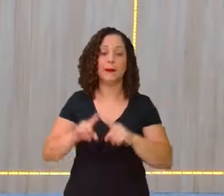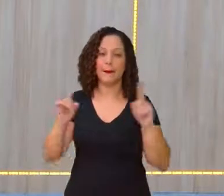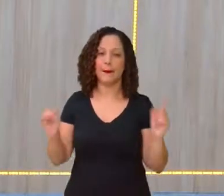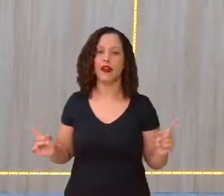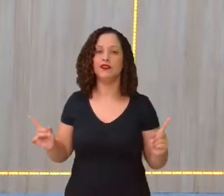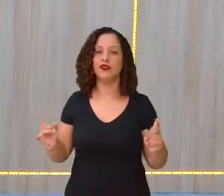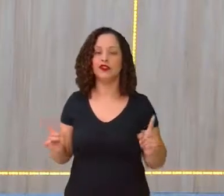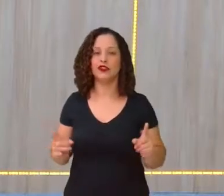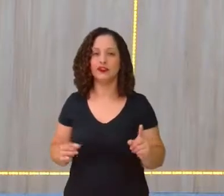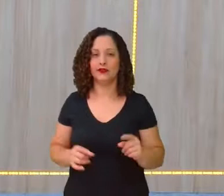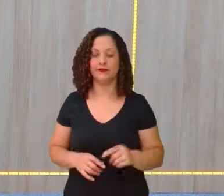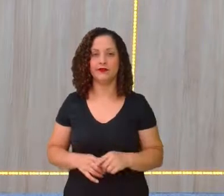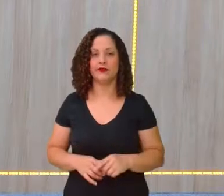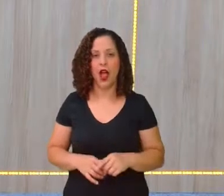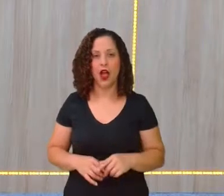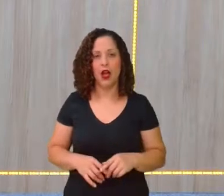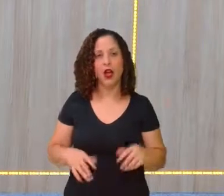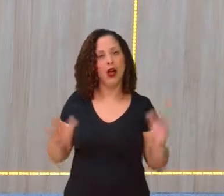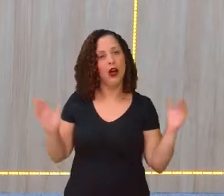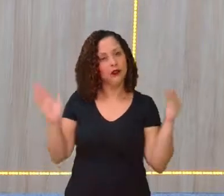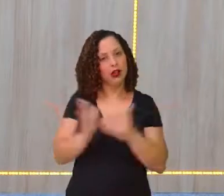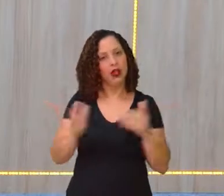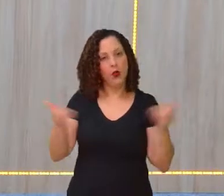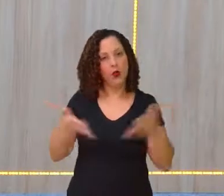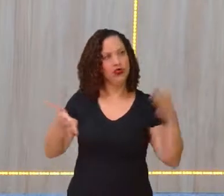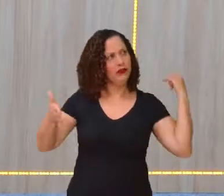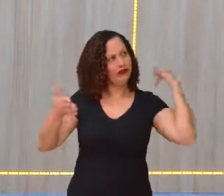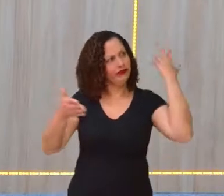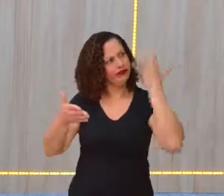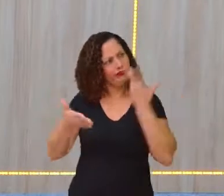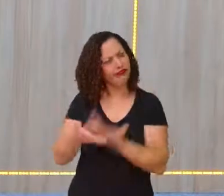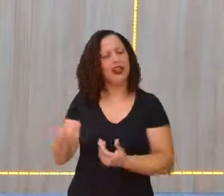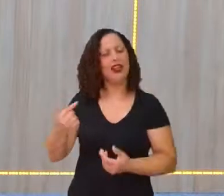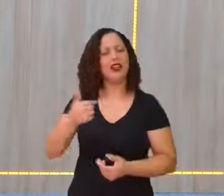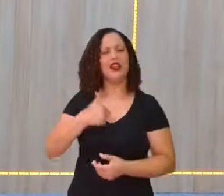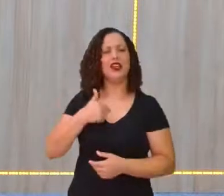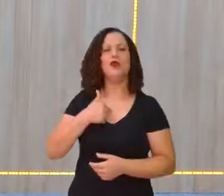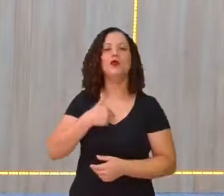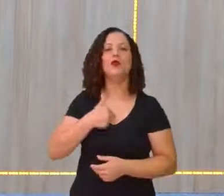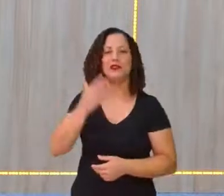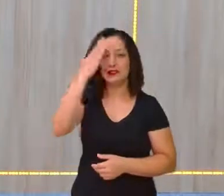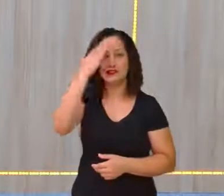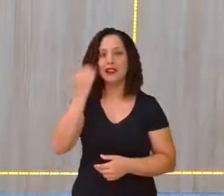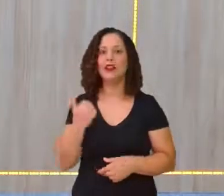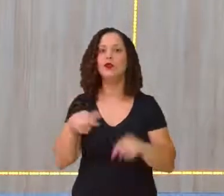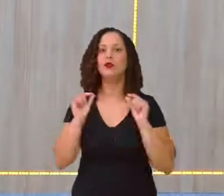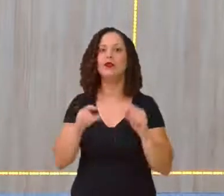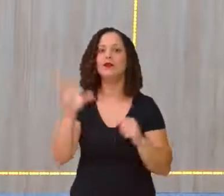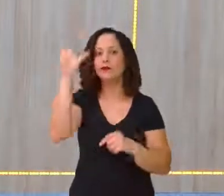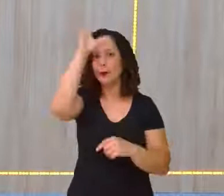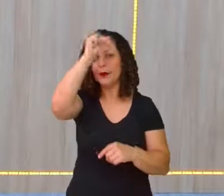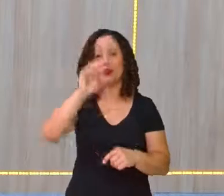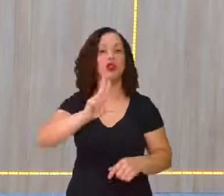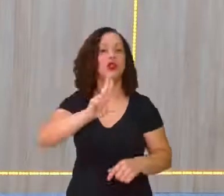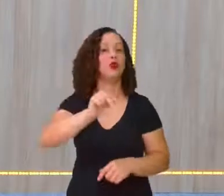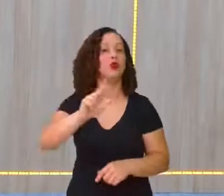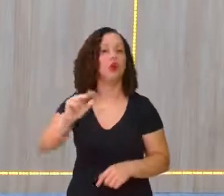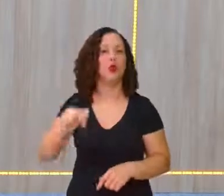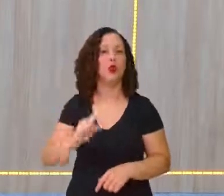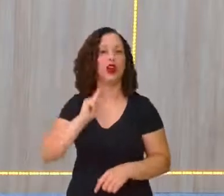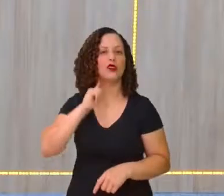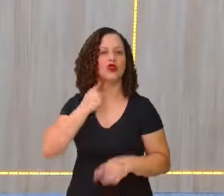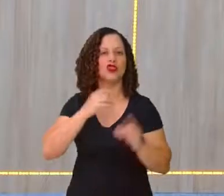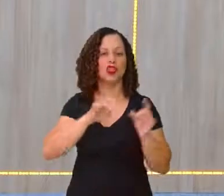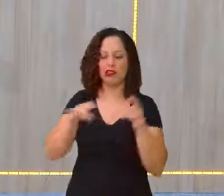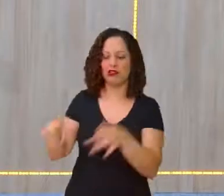aí, até hoje, eu tenho um ensinamento que é não jogar lixo no chão. E isso não foi algo